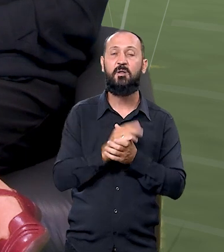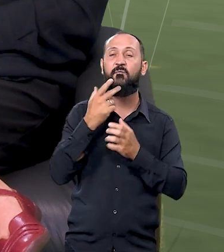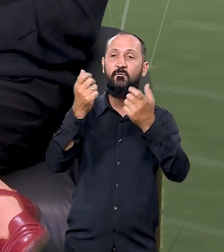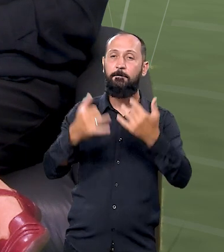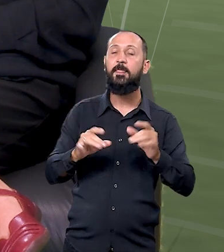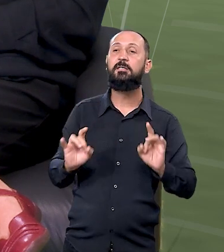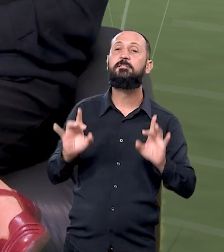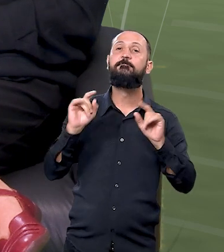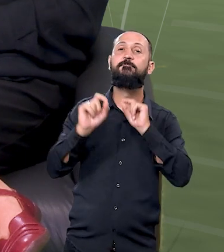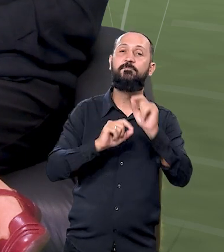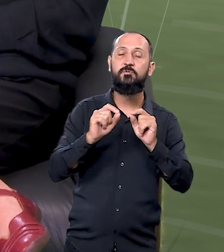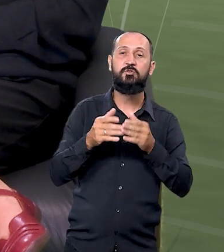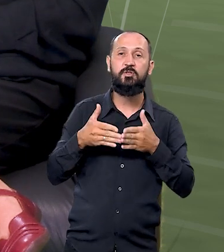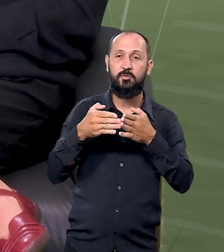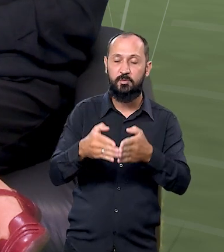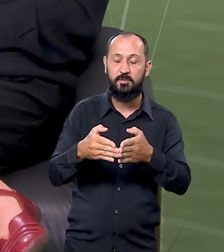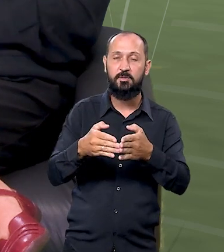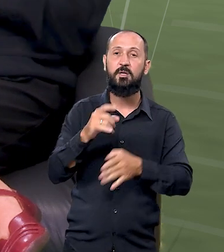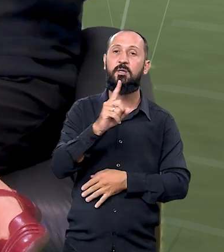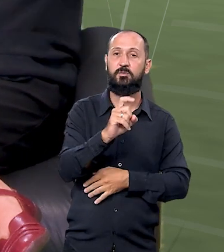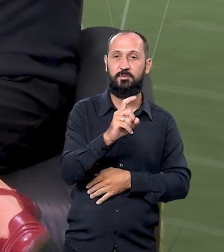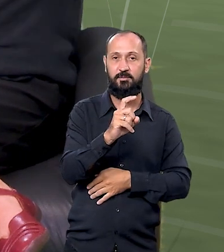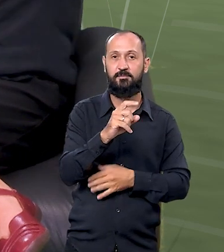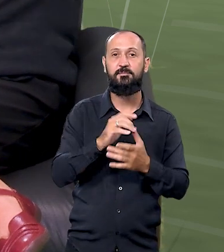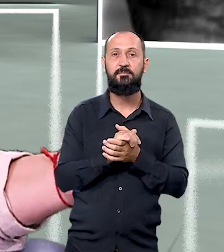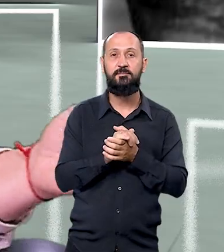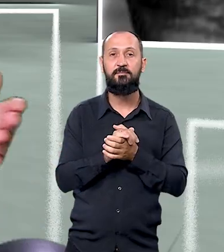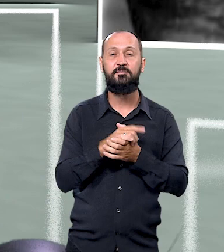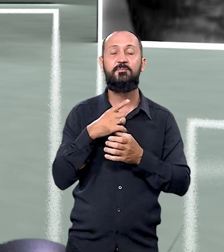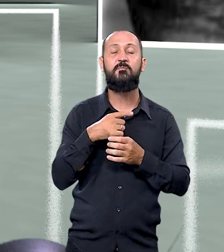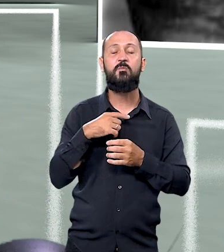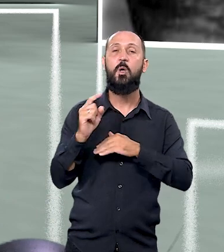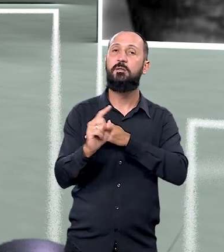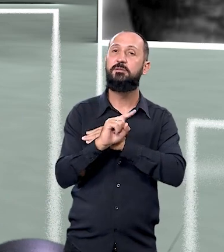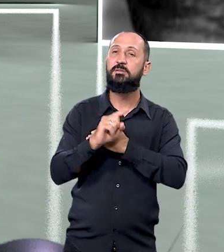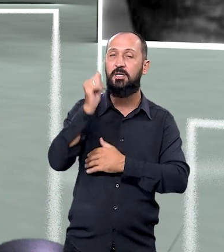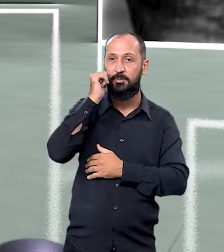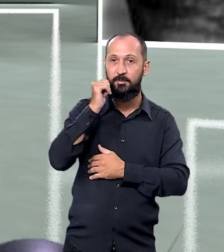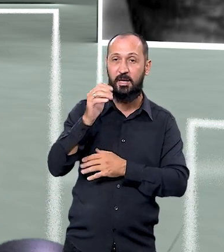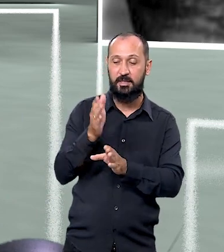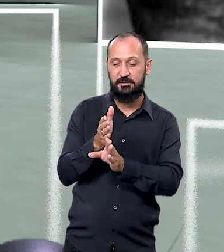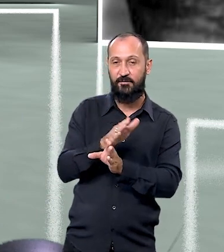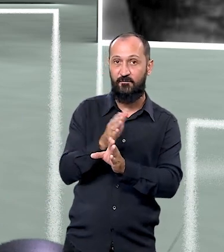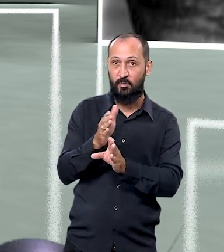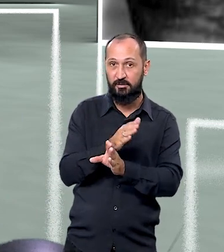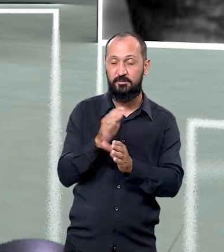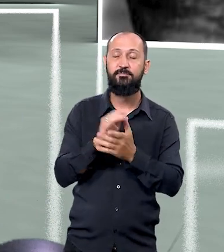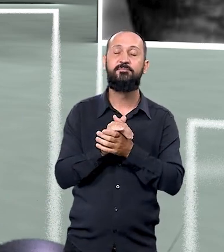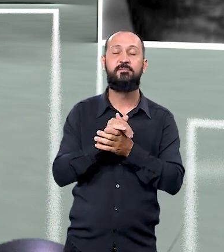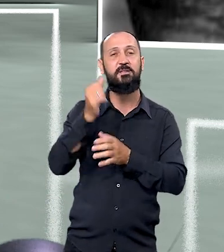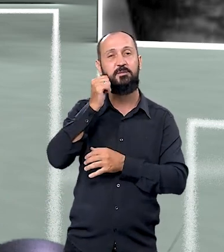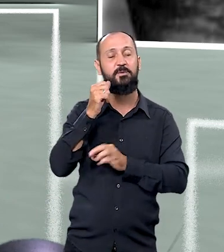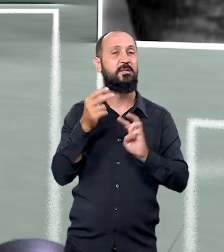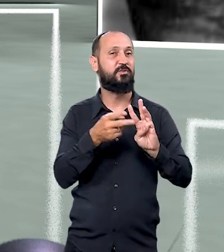Dourados, nós estamos atendendo mulheres da fronteira e as mulheres indígenas, né, ali no município